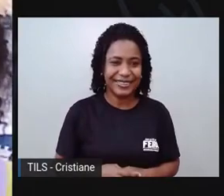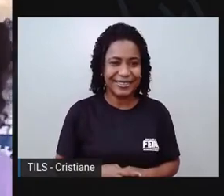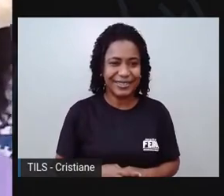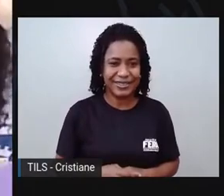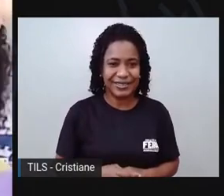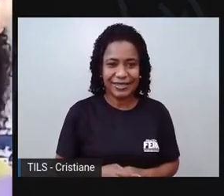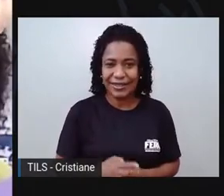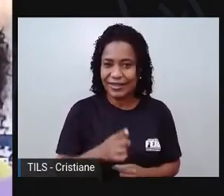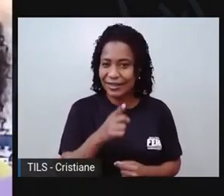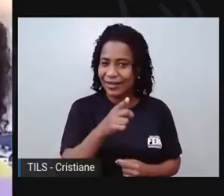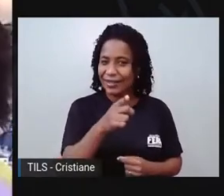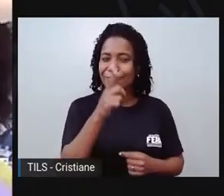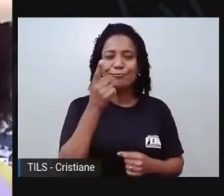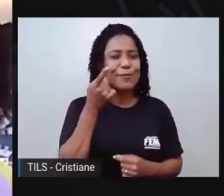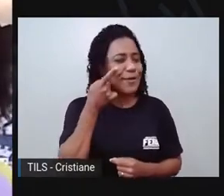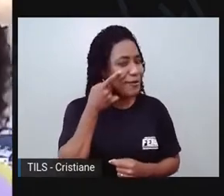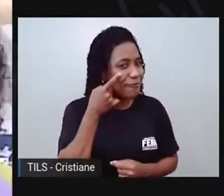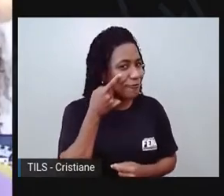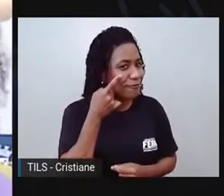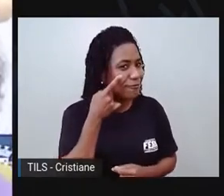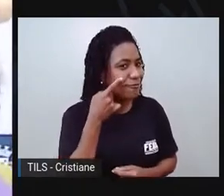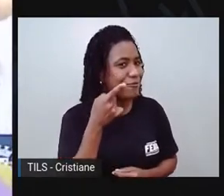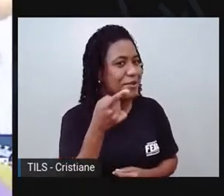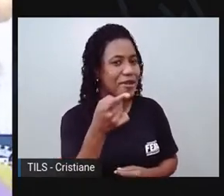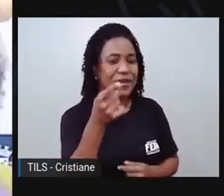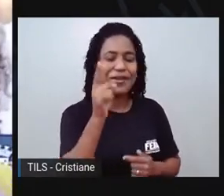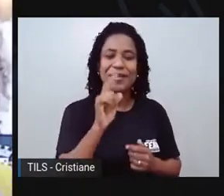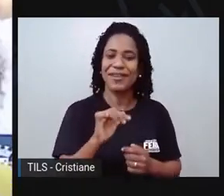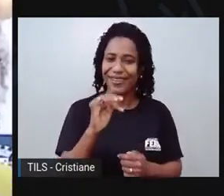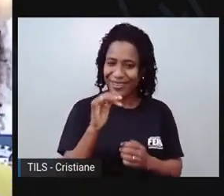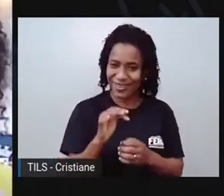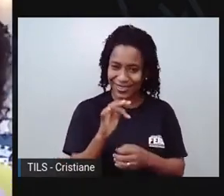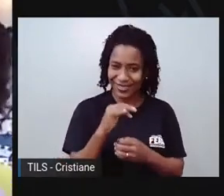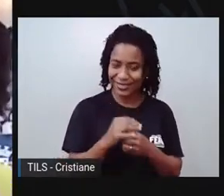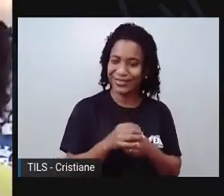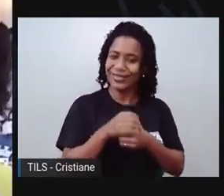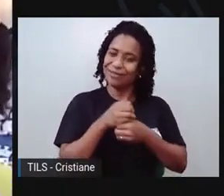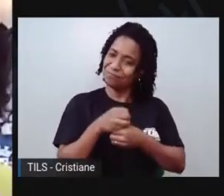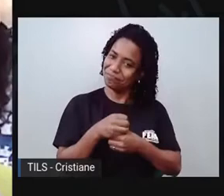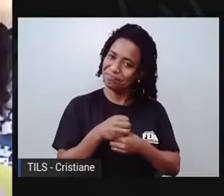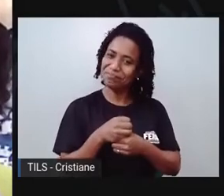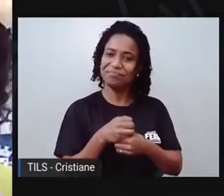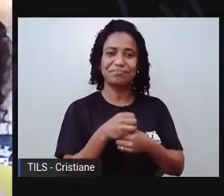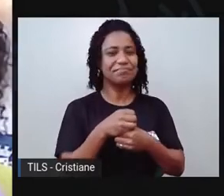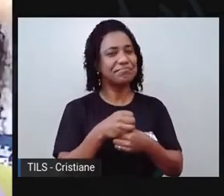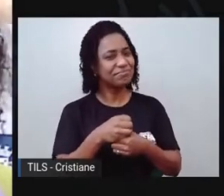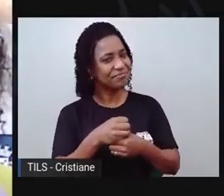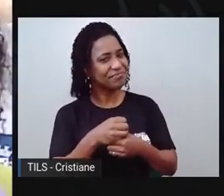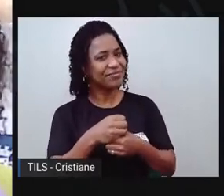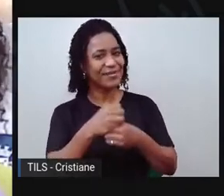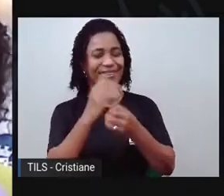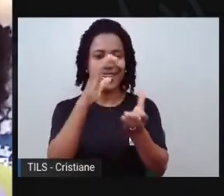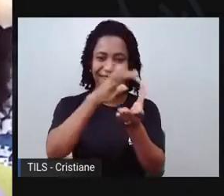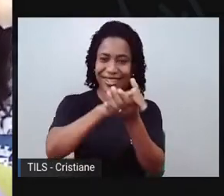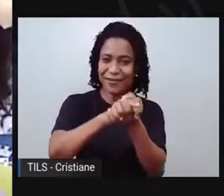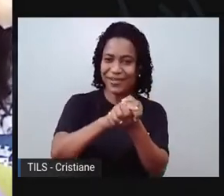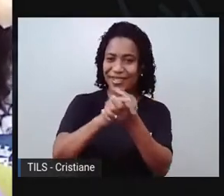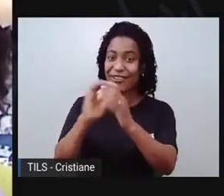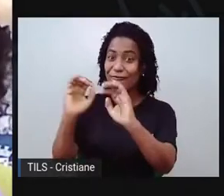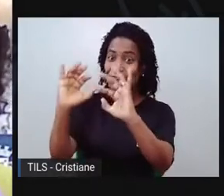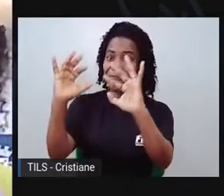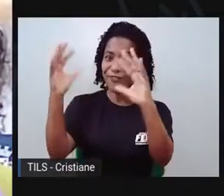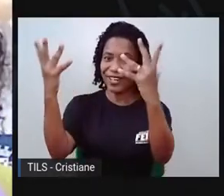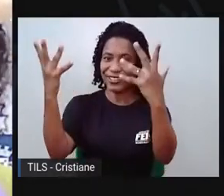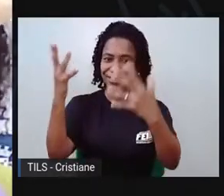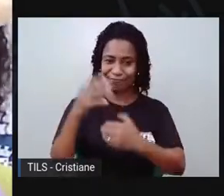vê tanto nos buquês. Verdade. Enfeita no casamento das pessoas. A gente vê